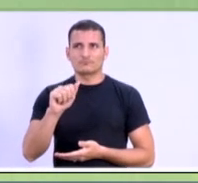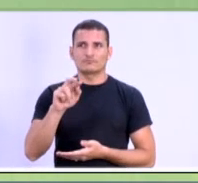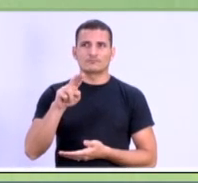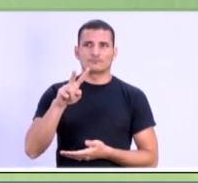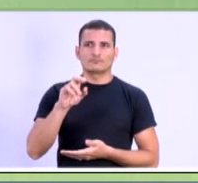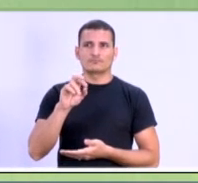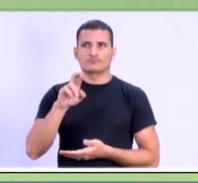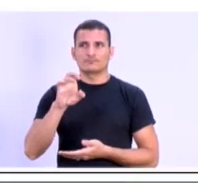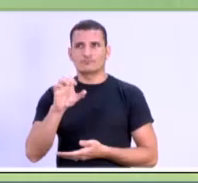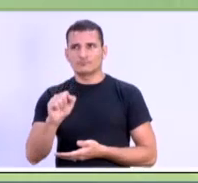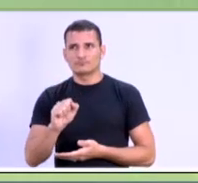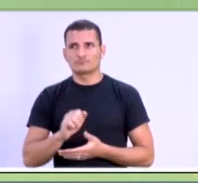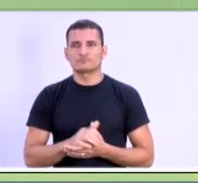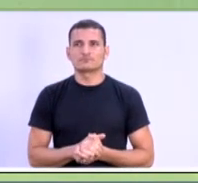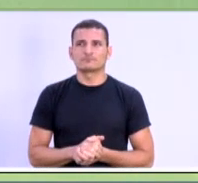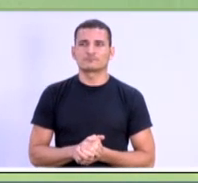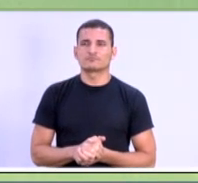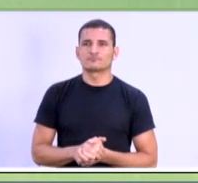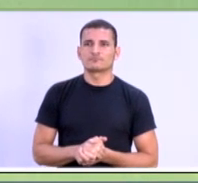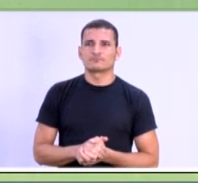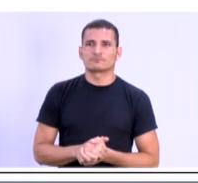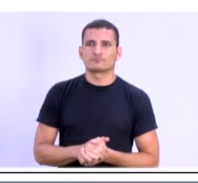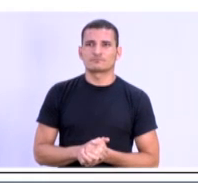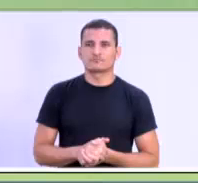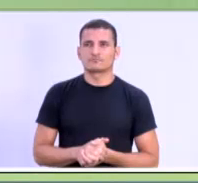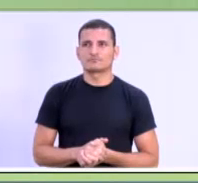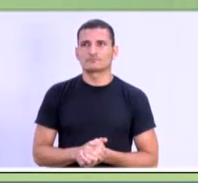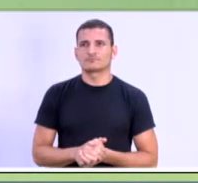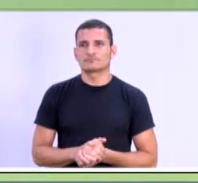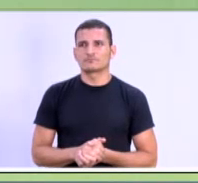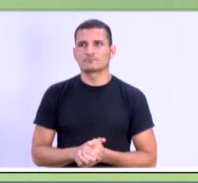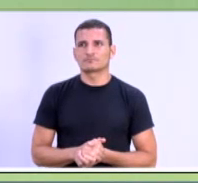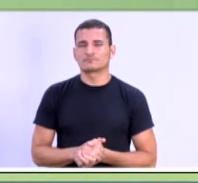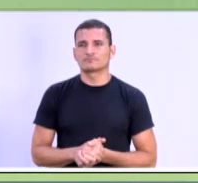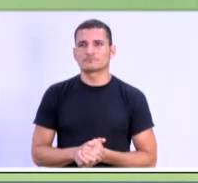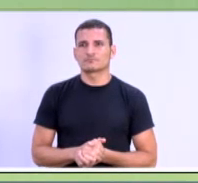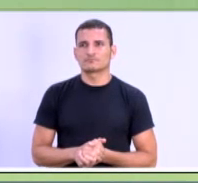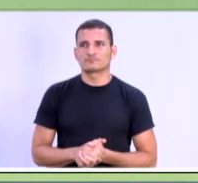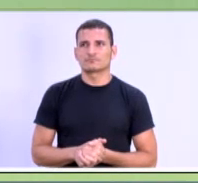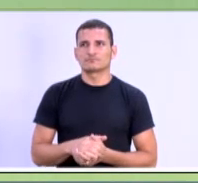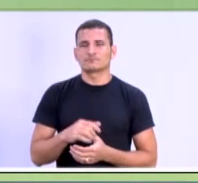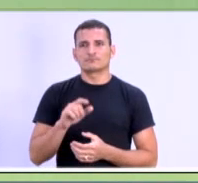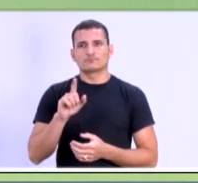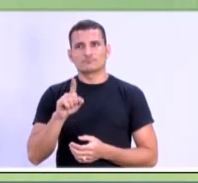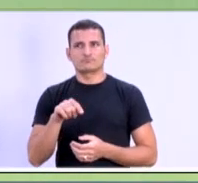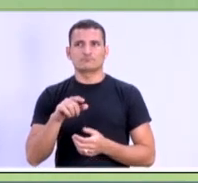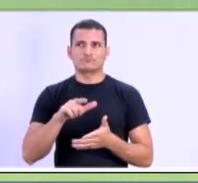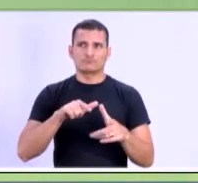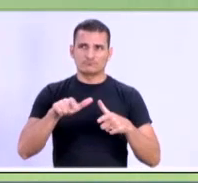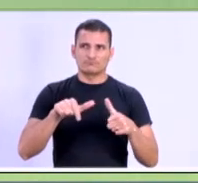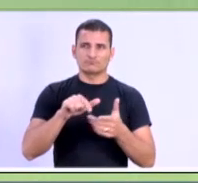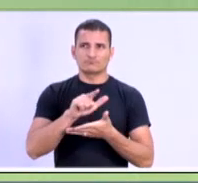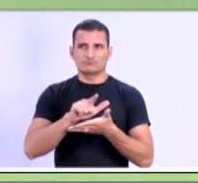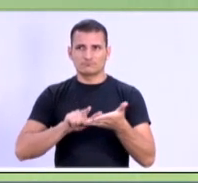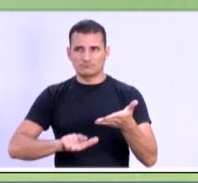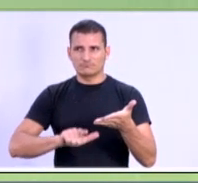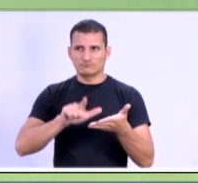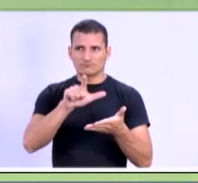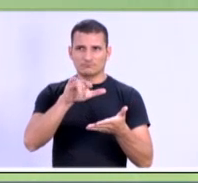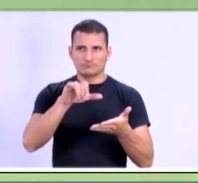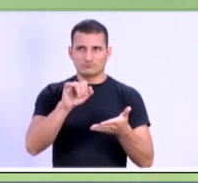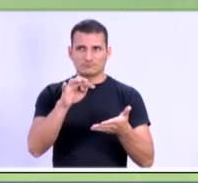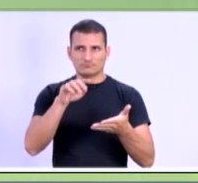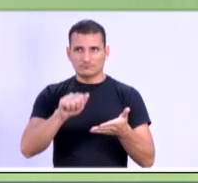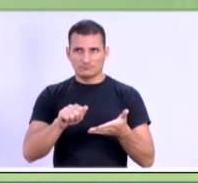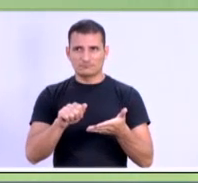a melhor maneira, gente, é trabalhar, como vamos dar uma olhada aqui, com listas, né? E uma estrutura muito interessante